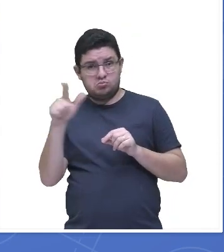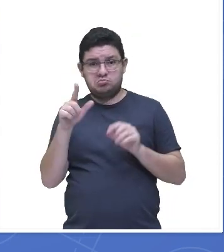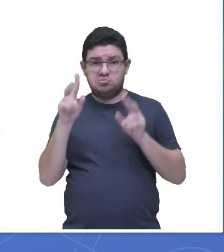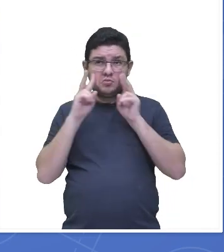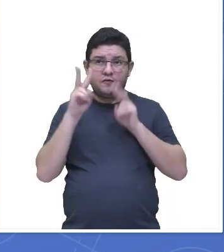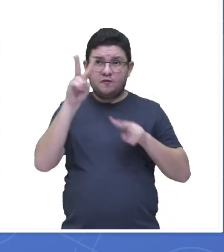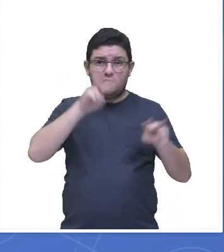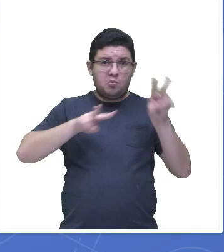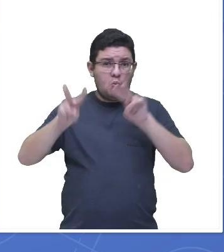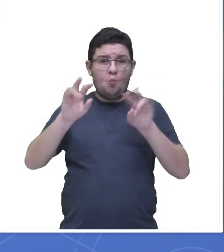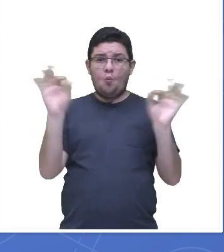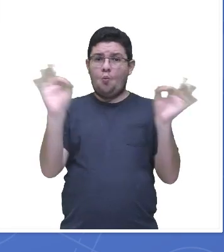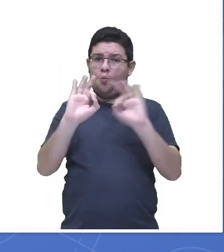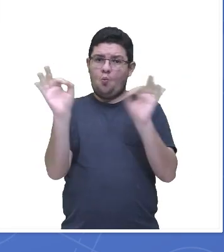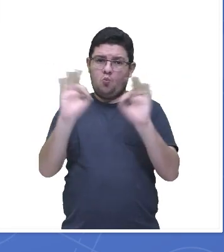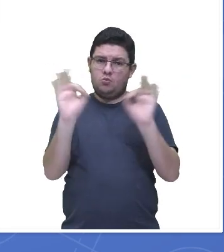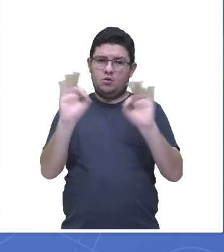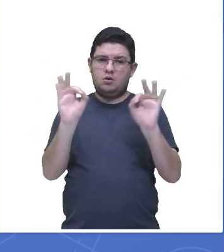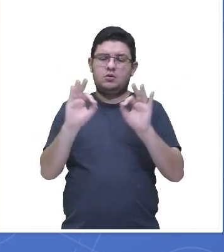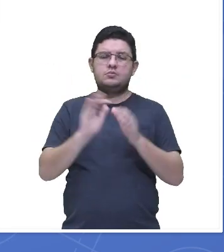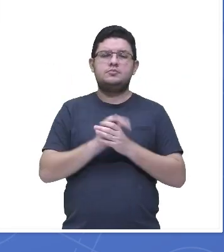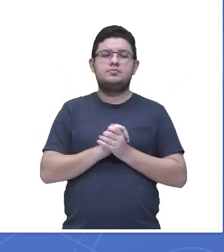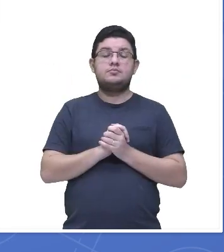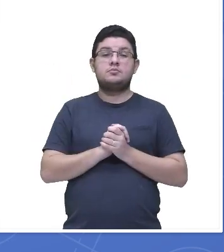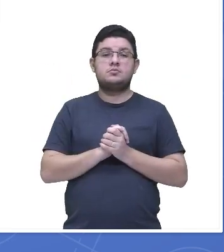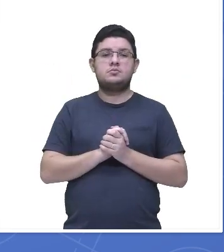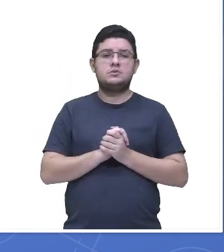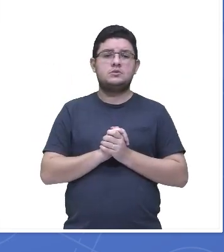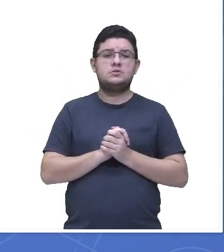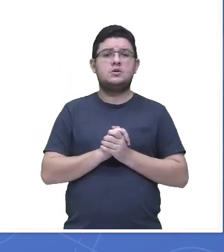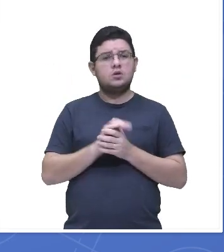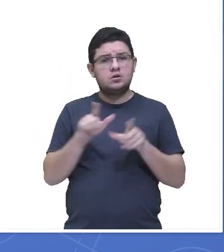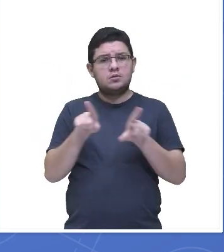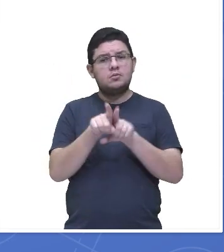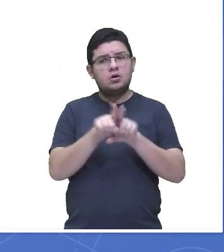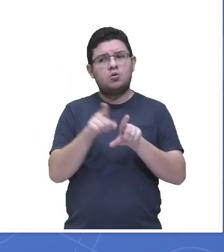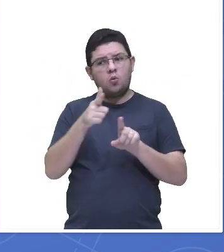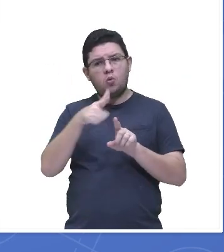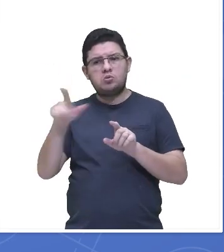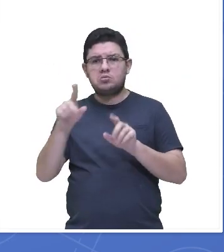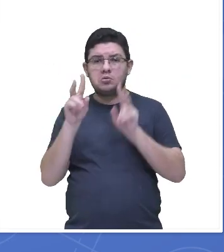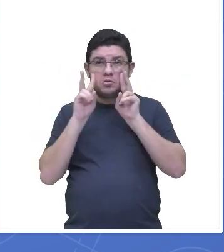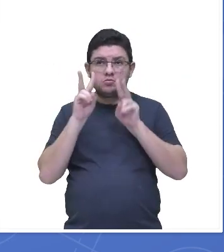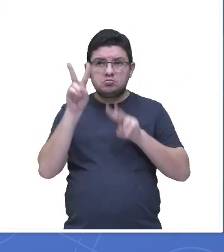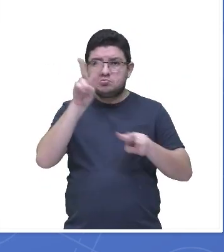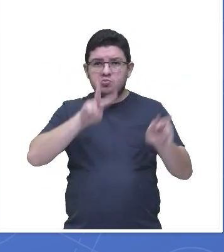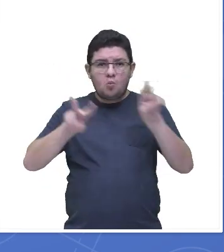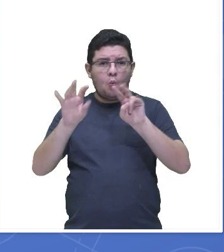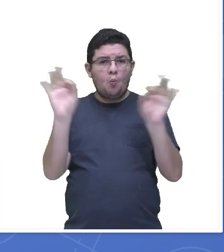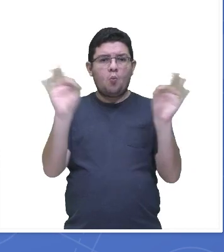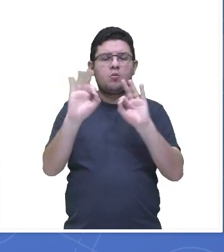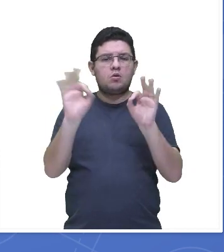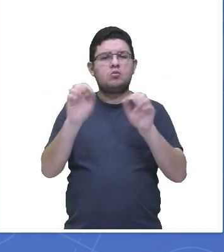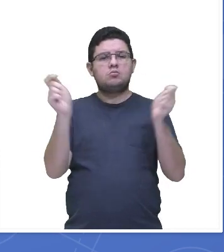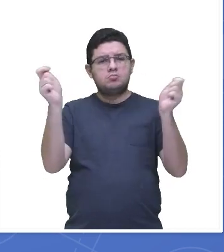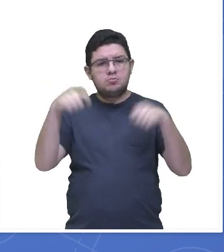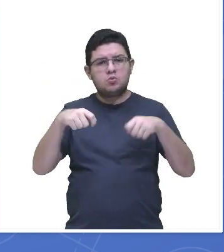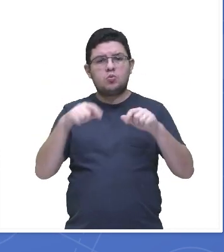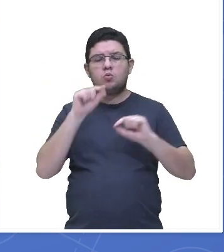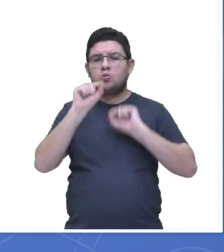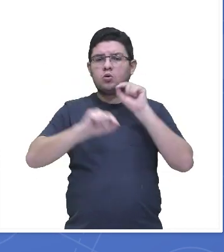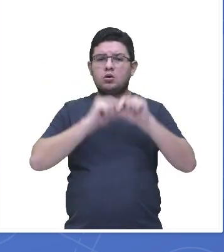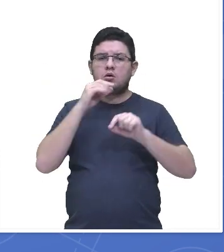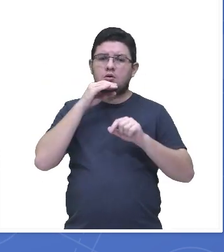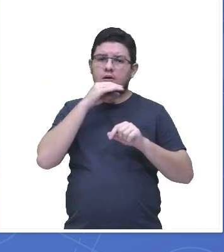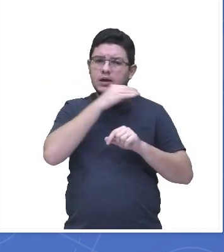ultravioleta. Essas ondas eletromagnéticas também elas podem transferir calor por irradiação. E aí